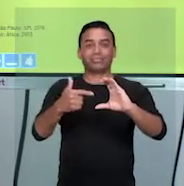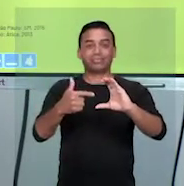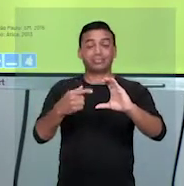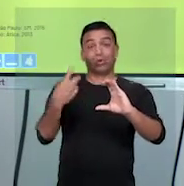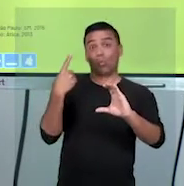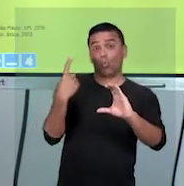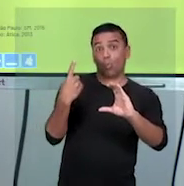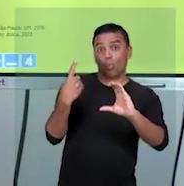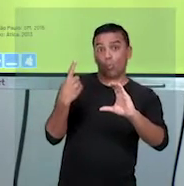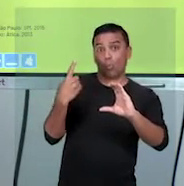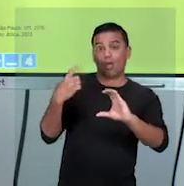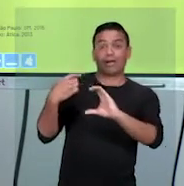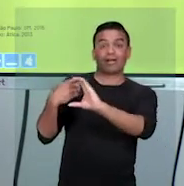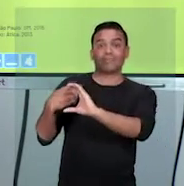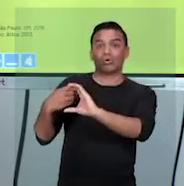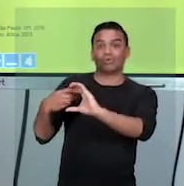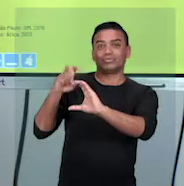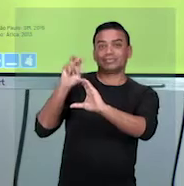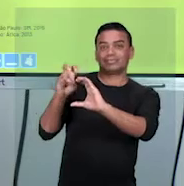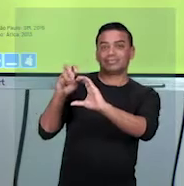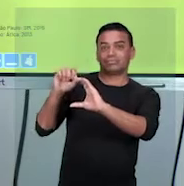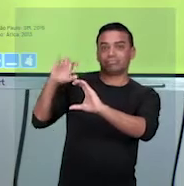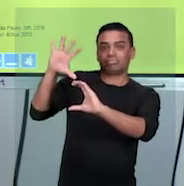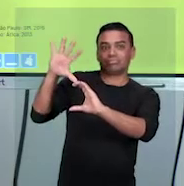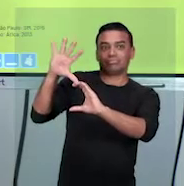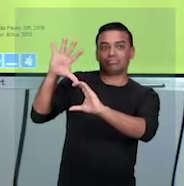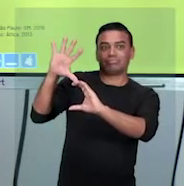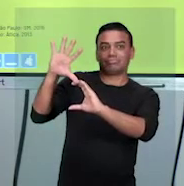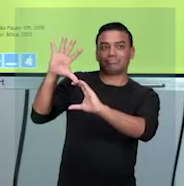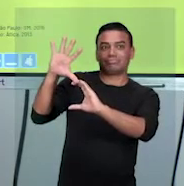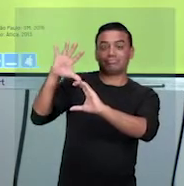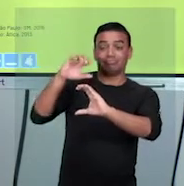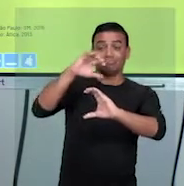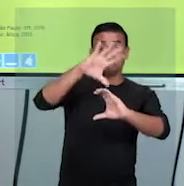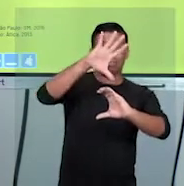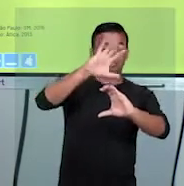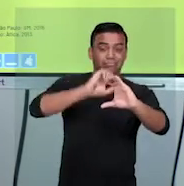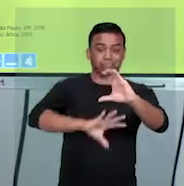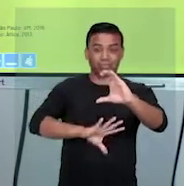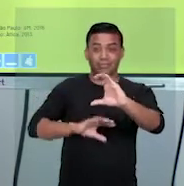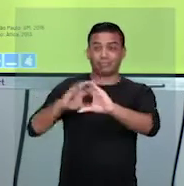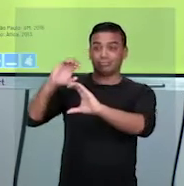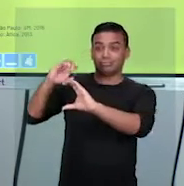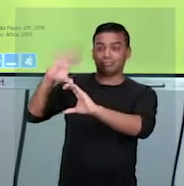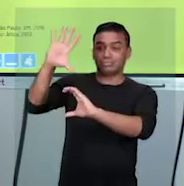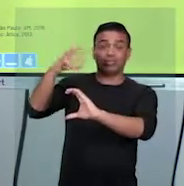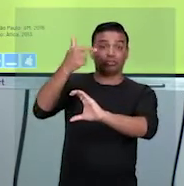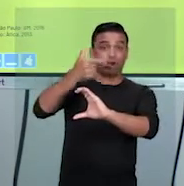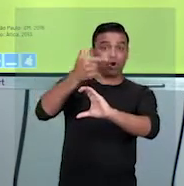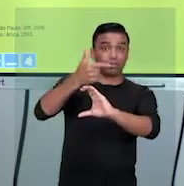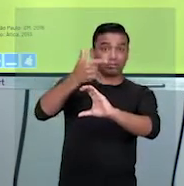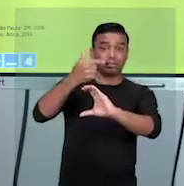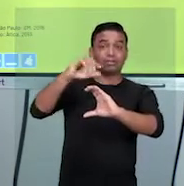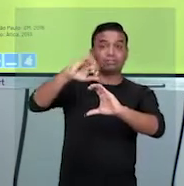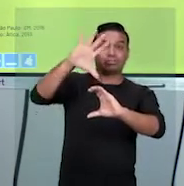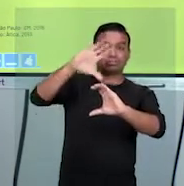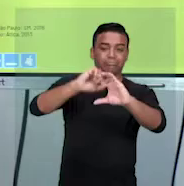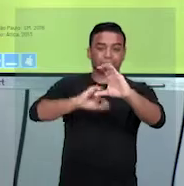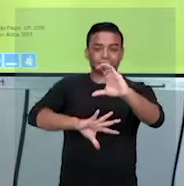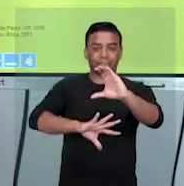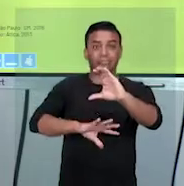uma ramificação no carbono 5. Então, eu tenho uma ramificação no carbono 2,